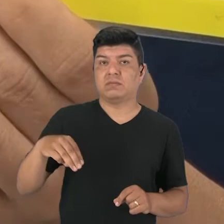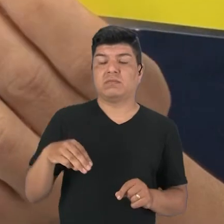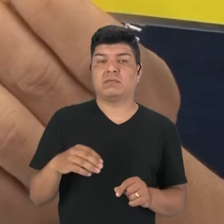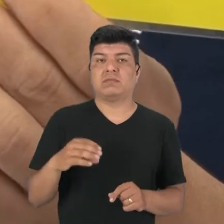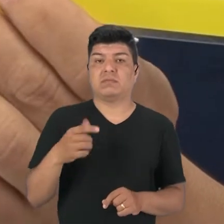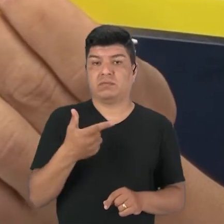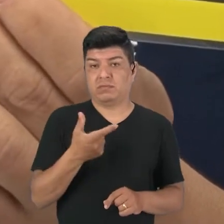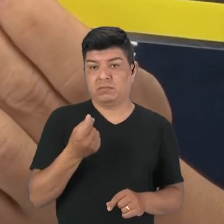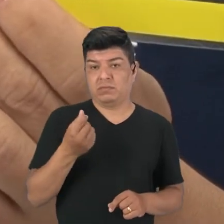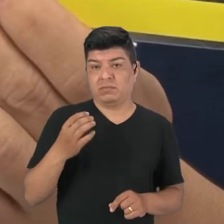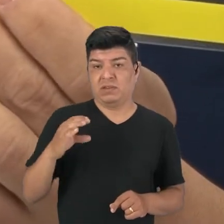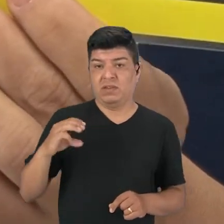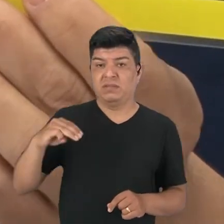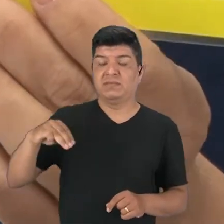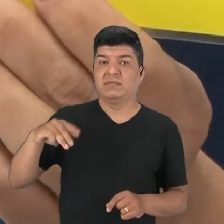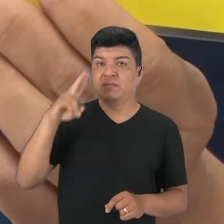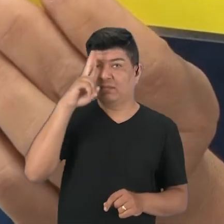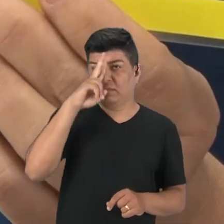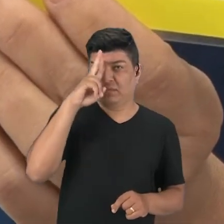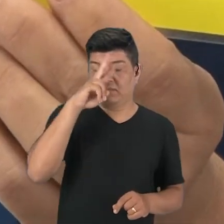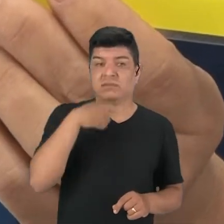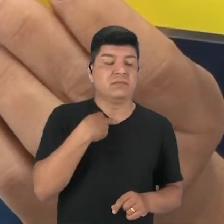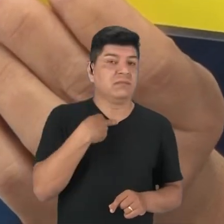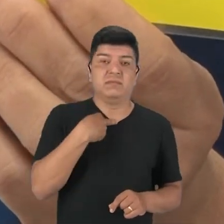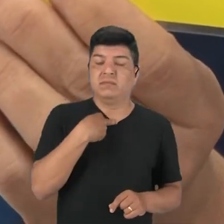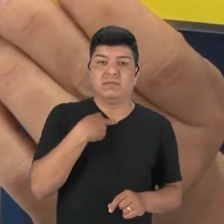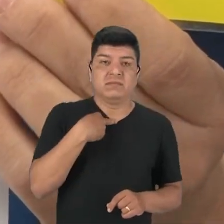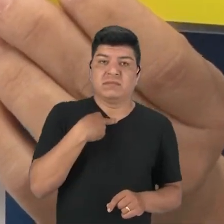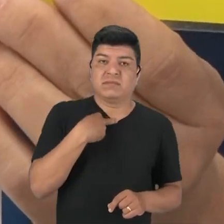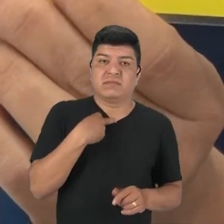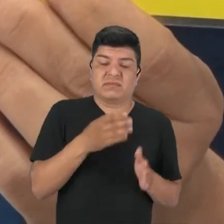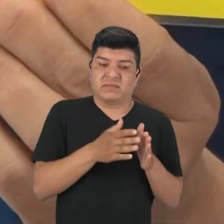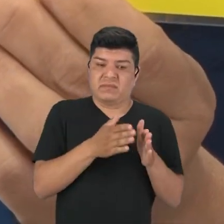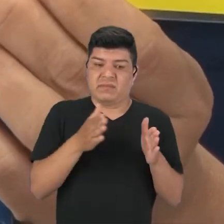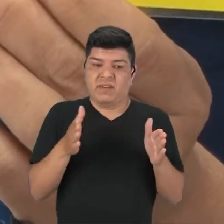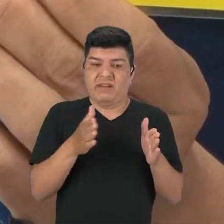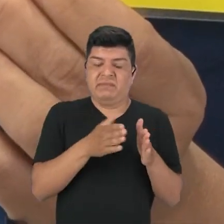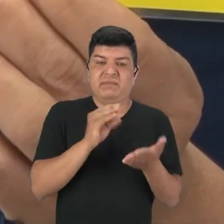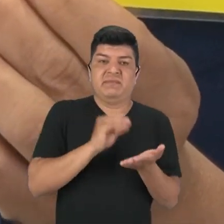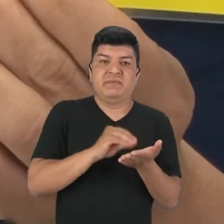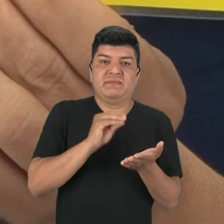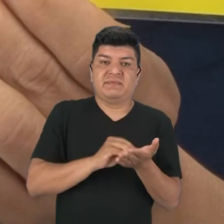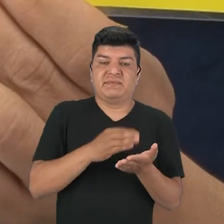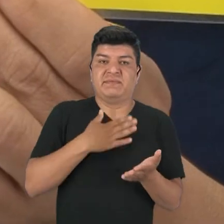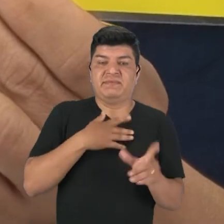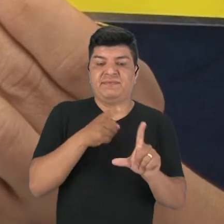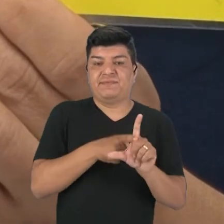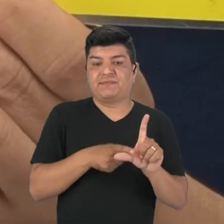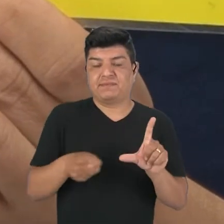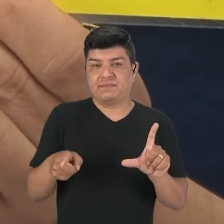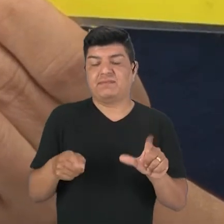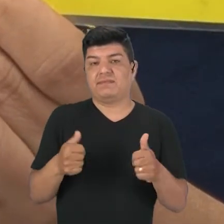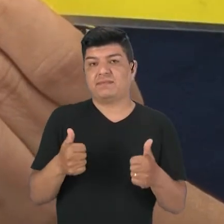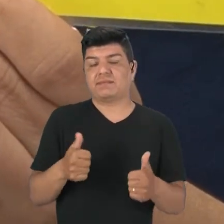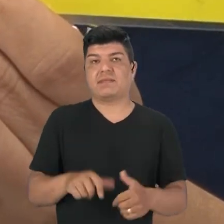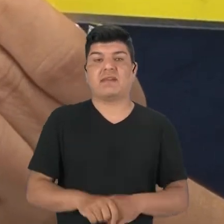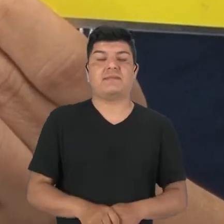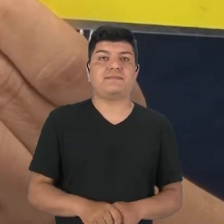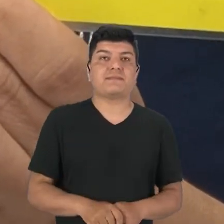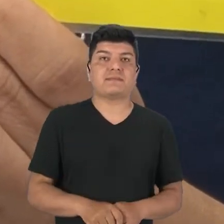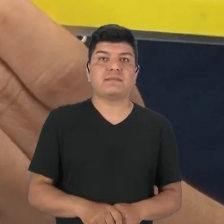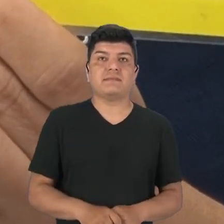20 centímetros. Lembrando, eu não posso considerar esse espaço sobrando aqui da minha régua, aqui onde eu tô com o dedinho aqui,